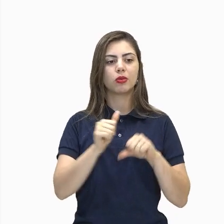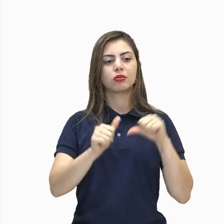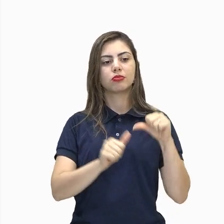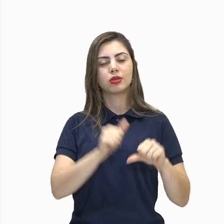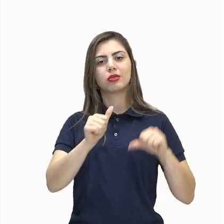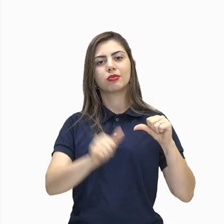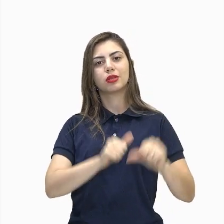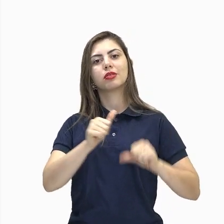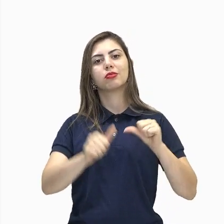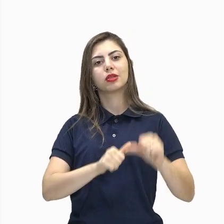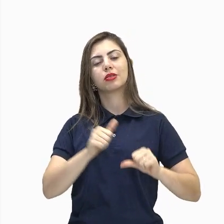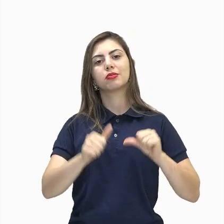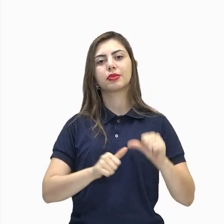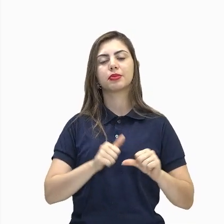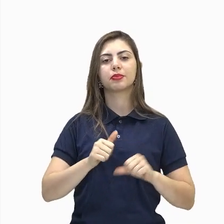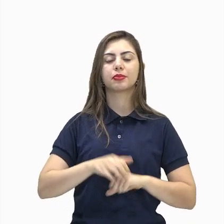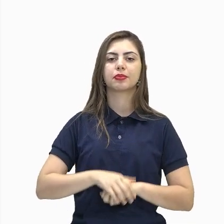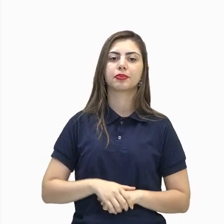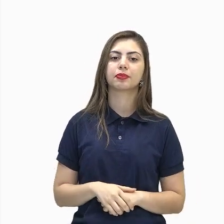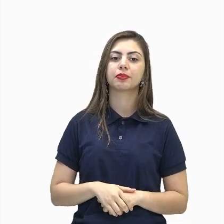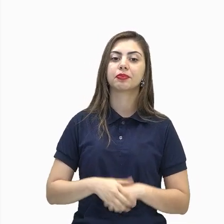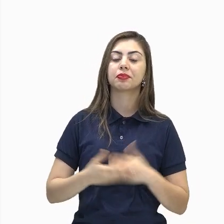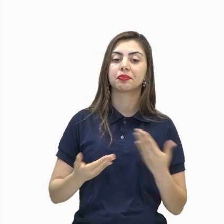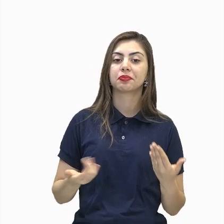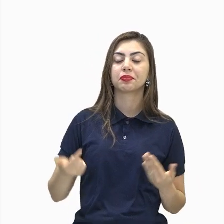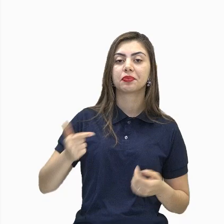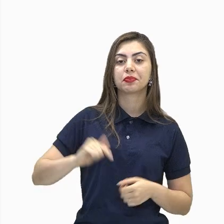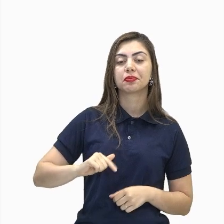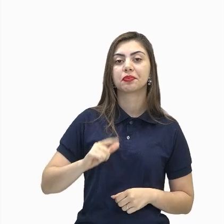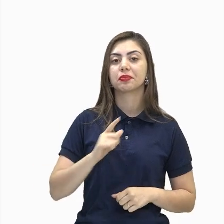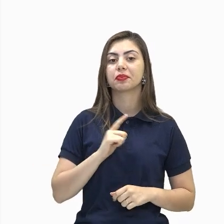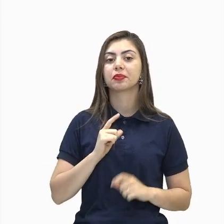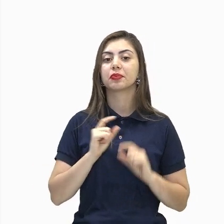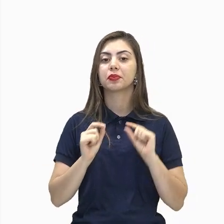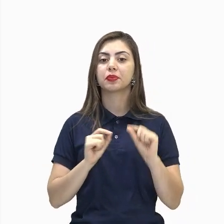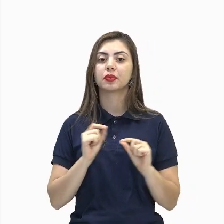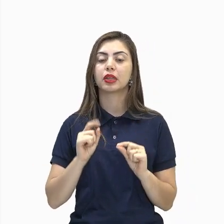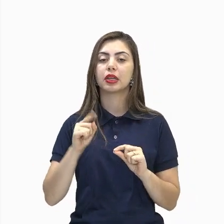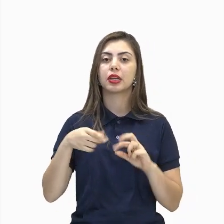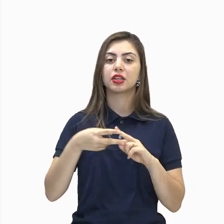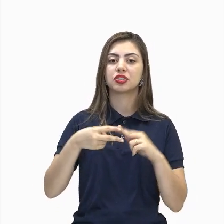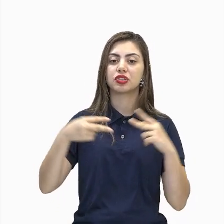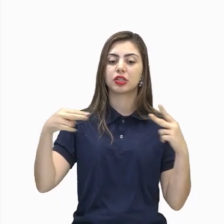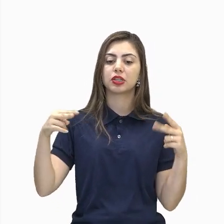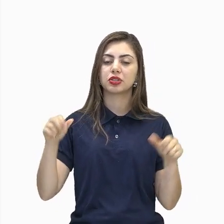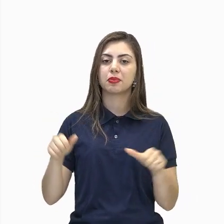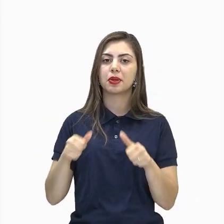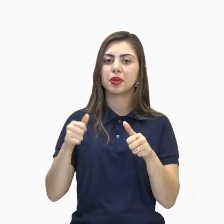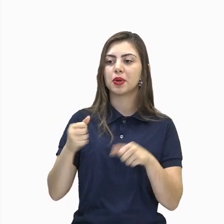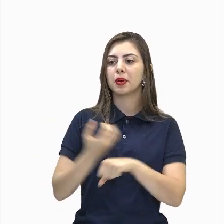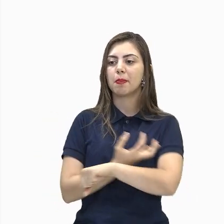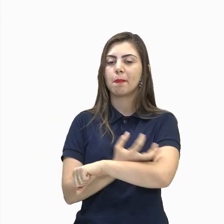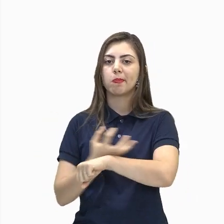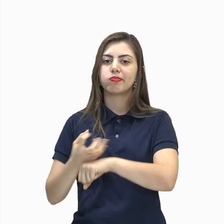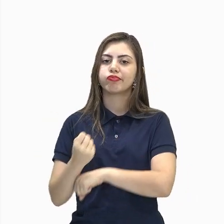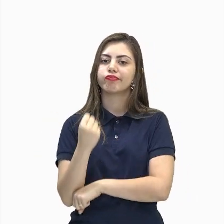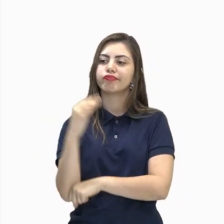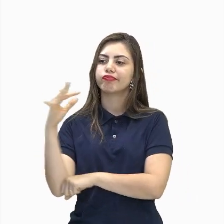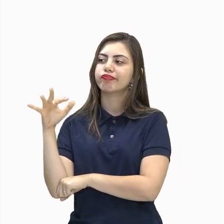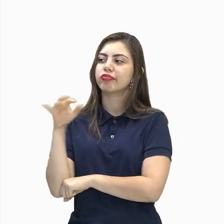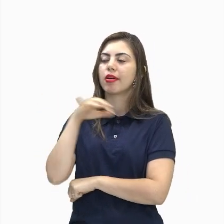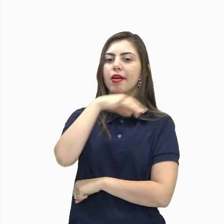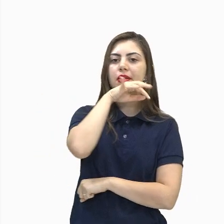do tempo. Ela tem também aplicações com relação ao melhoramento genético de plantas e animais, melhoramento aí